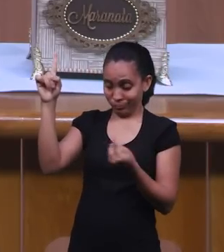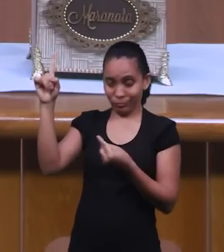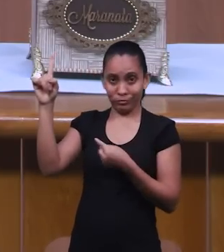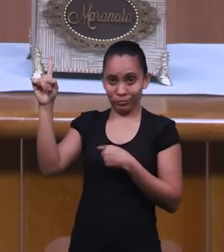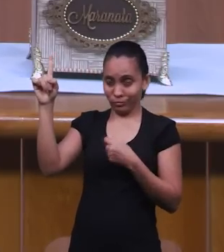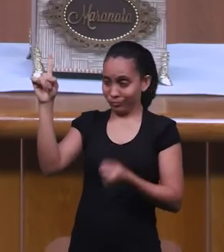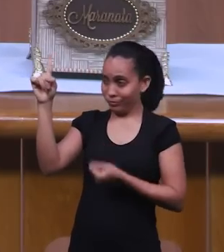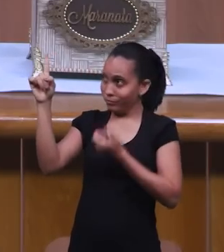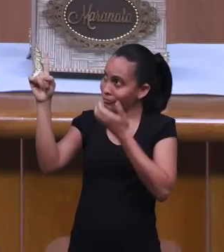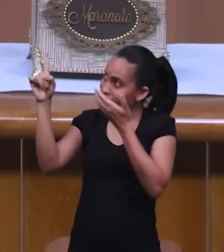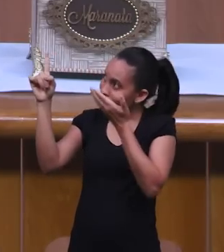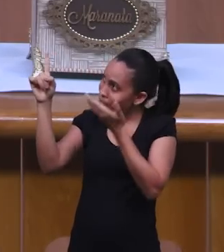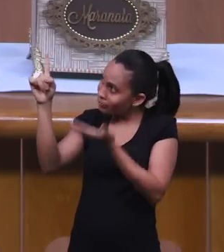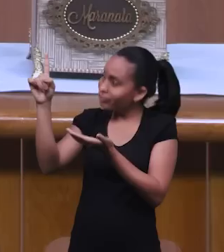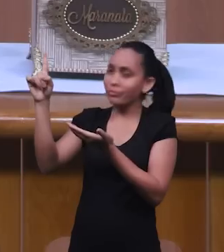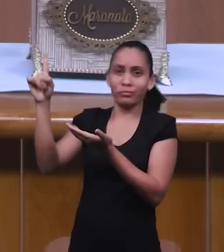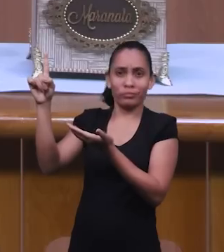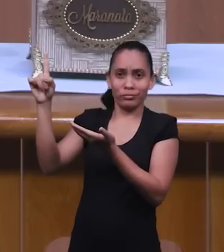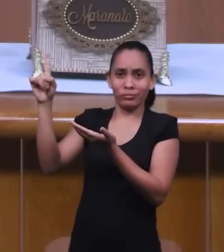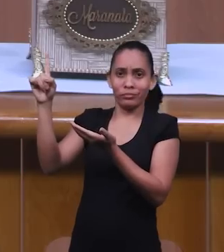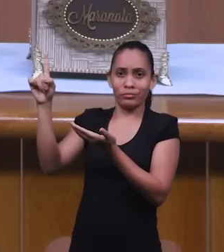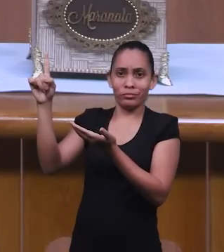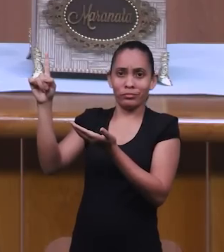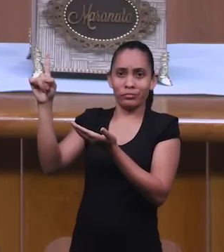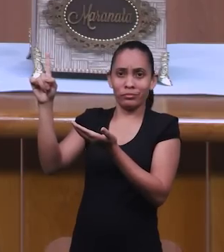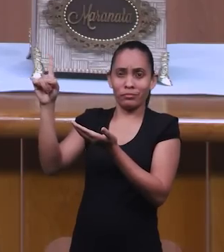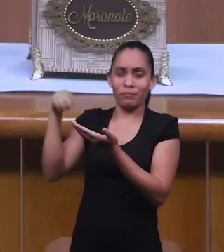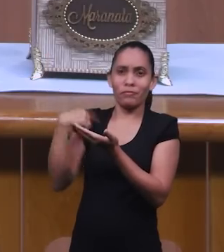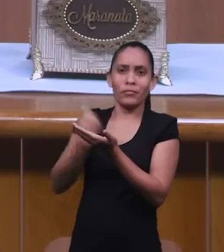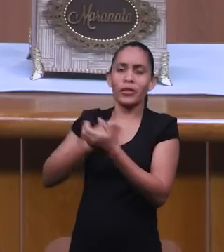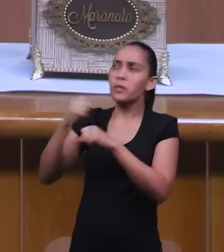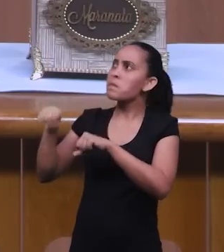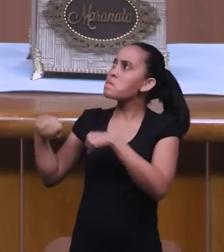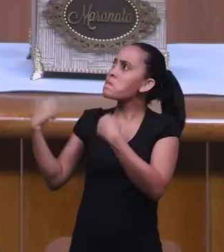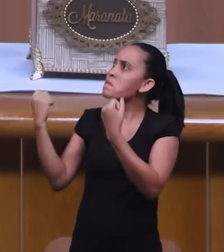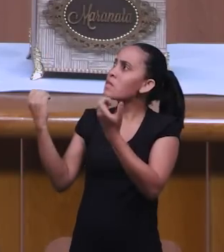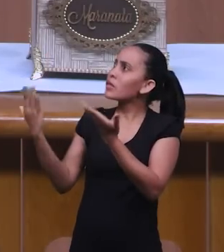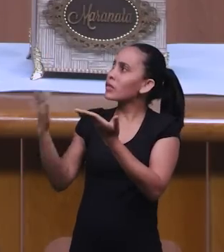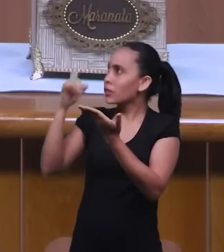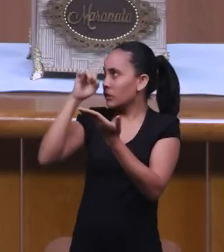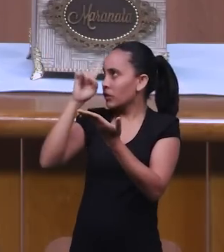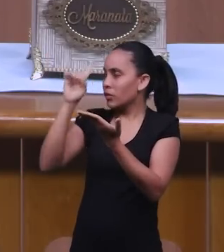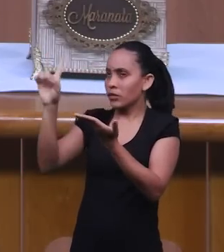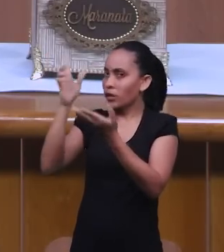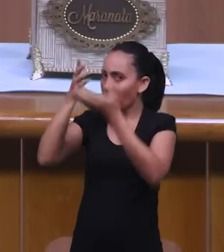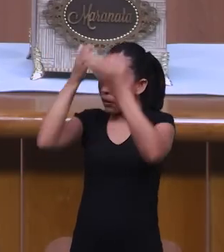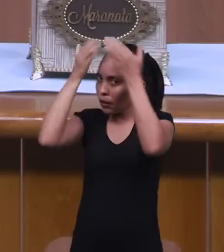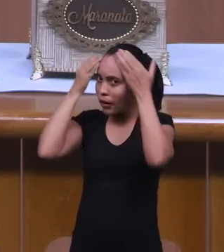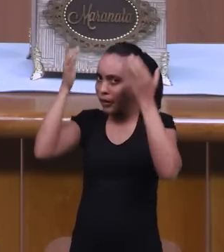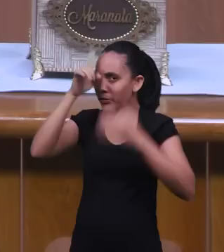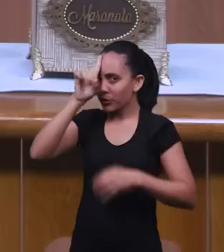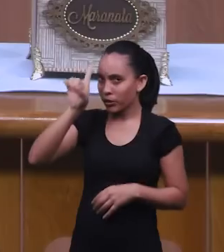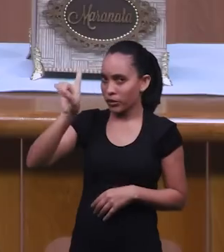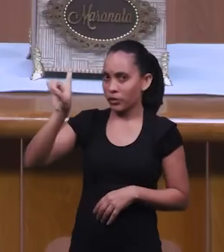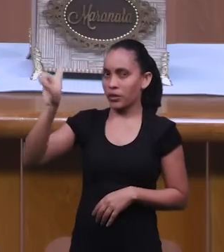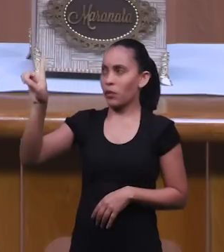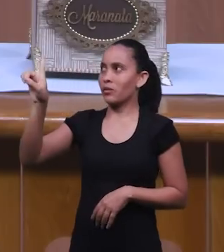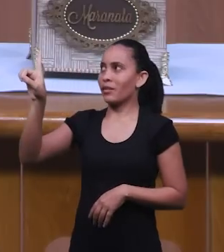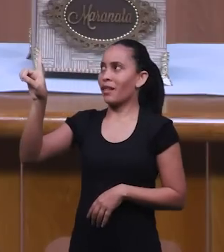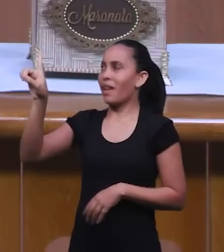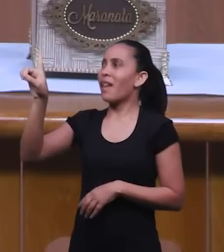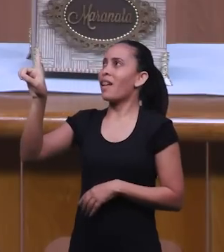tributários do Senhor. Ou melhor, nós nos consideramos como pertencente ao reino de Deus, que é Ele que nos dá